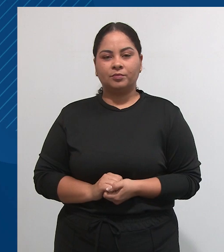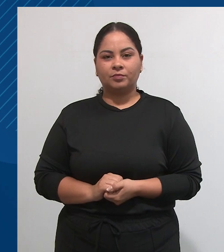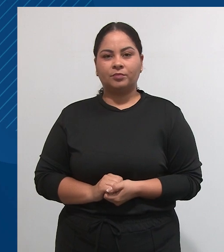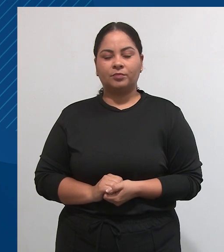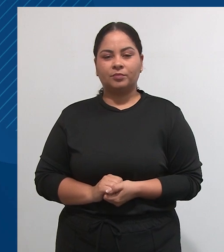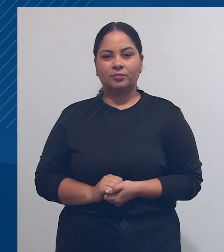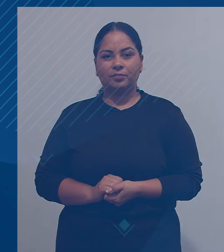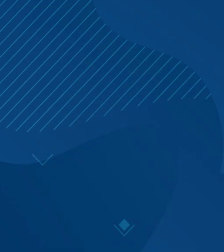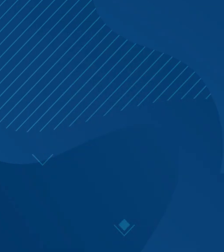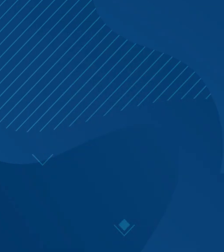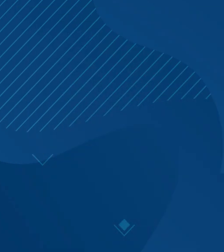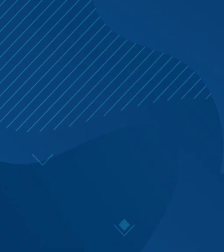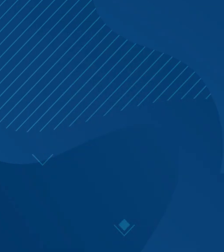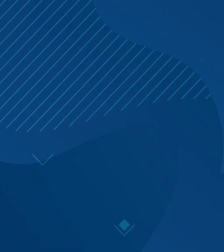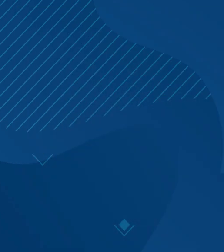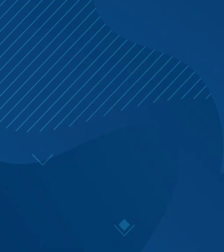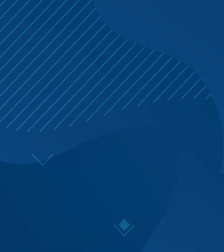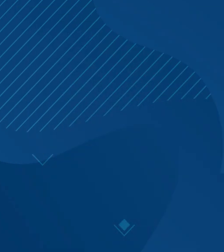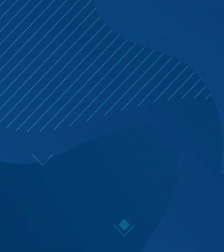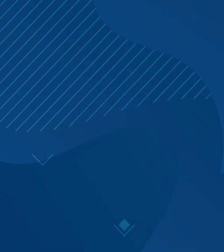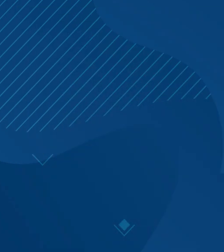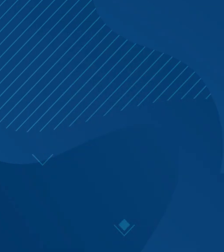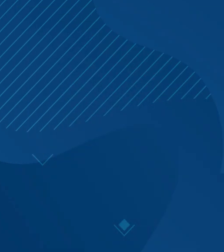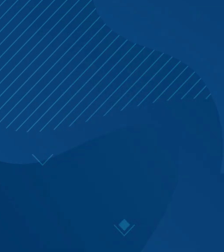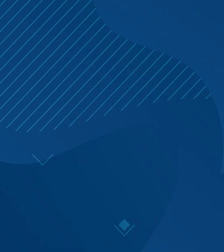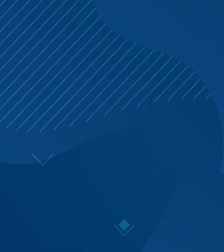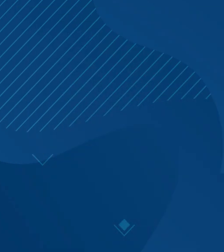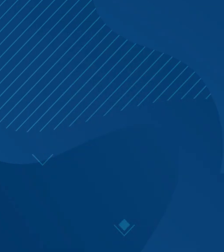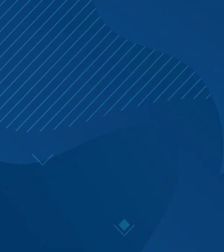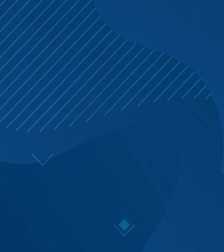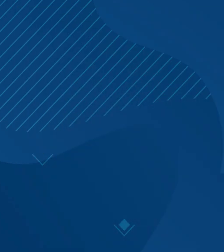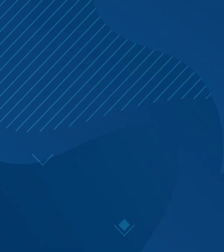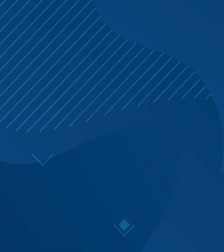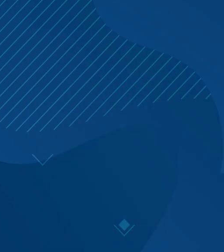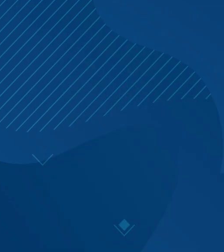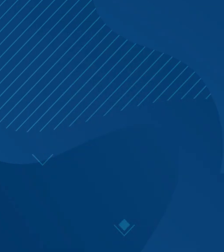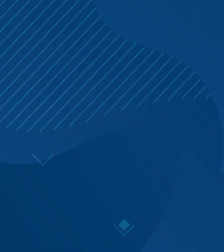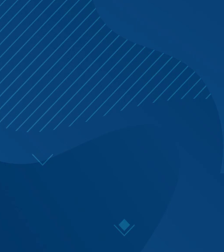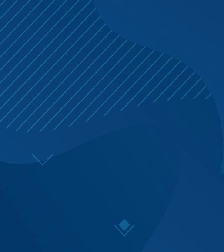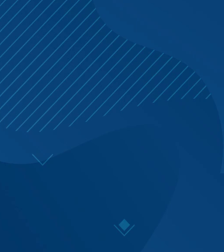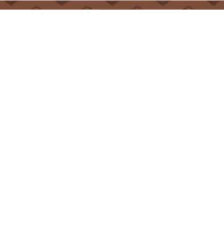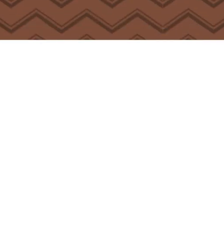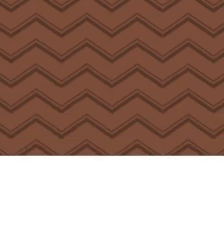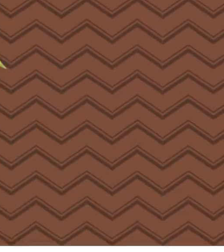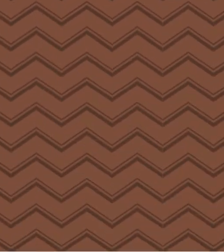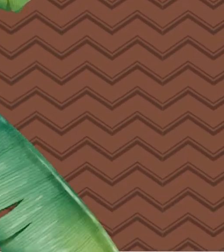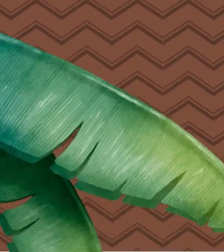terra indígena. Rádio Genipapo, a sua voz nativa da Amazônia.